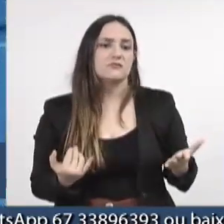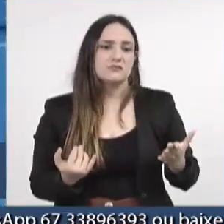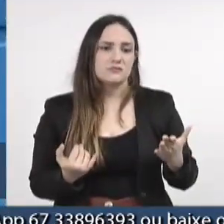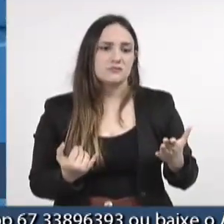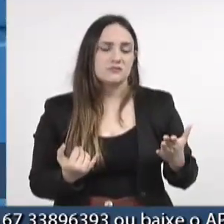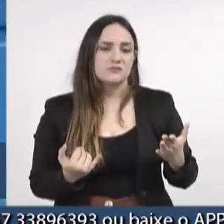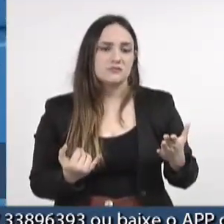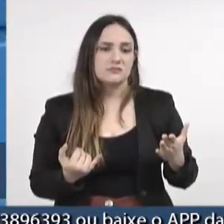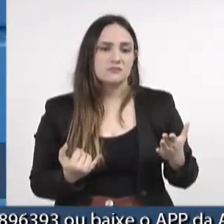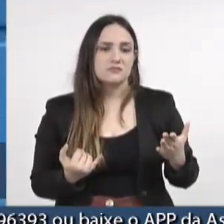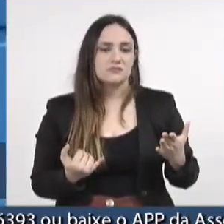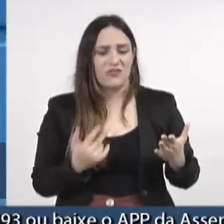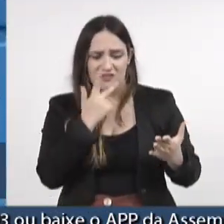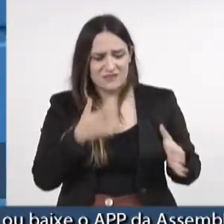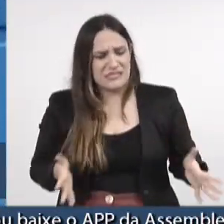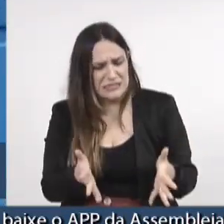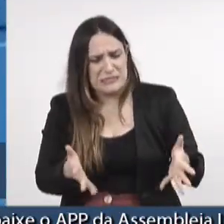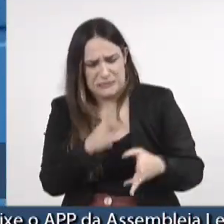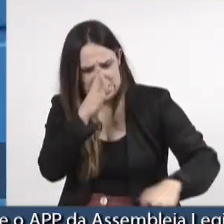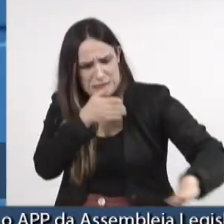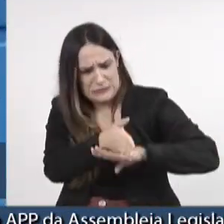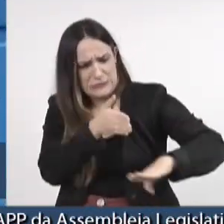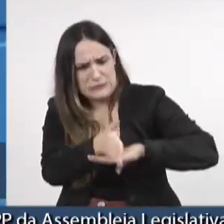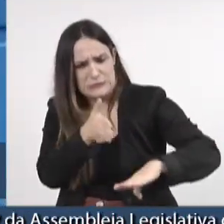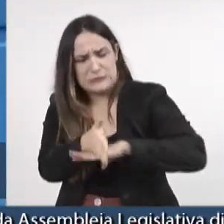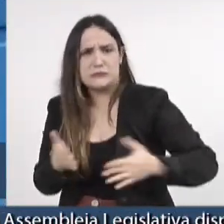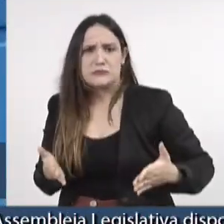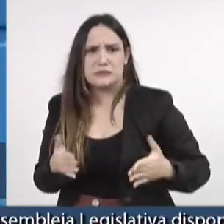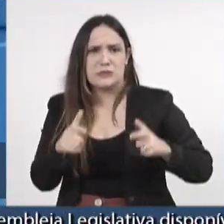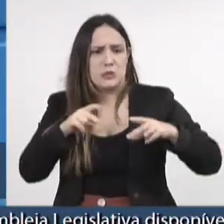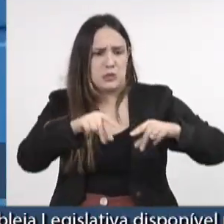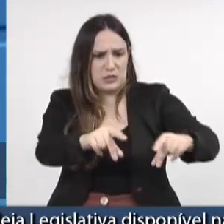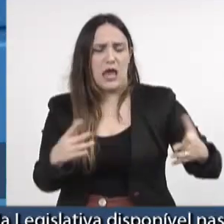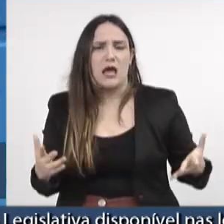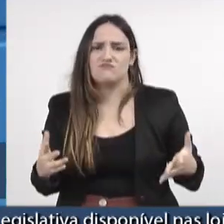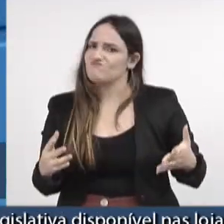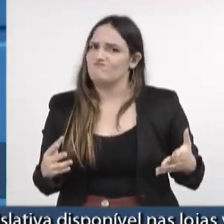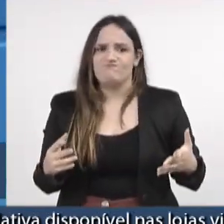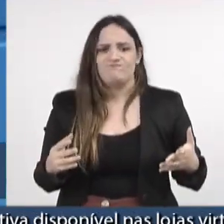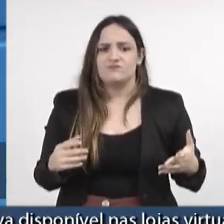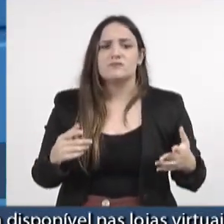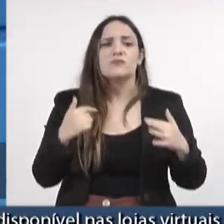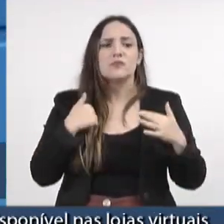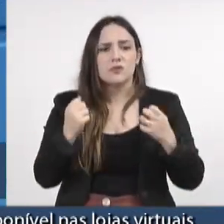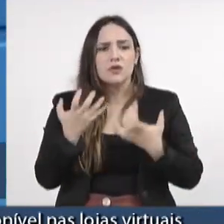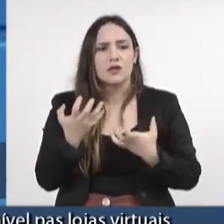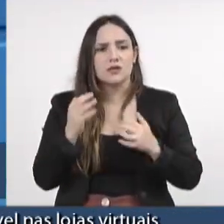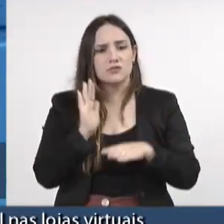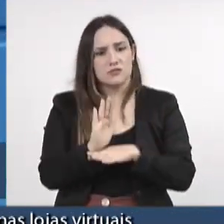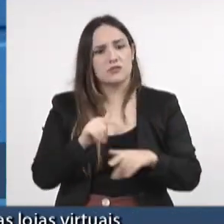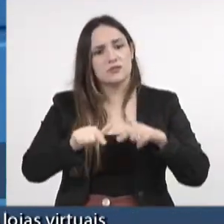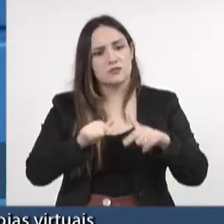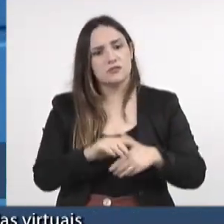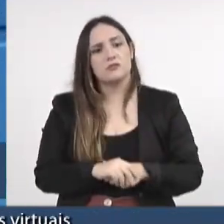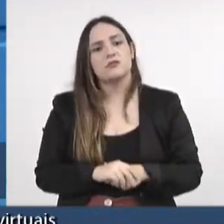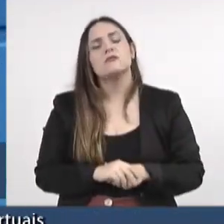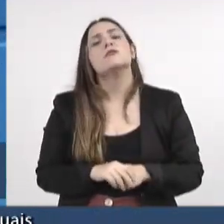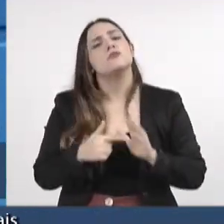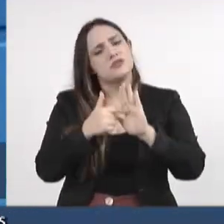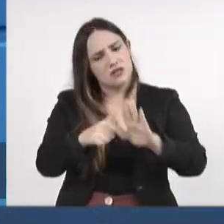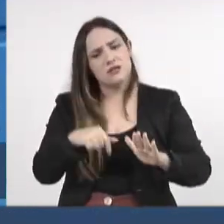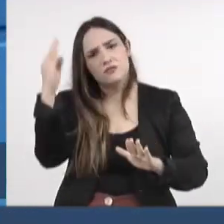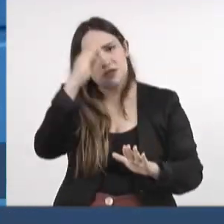primeiramente, pela denúncia corajosa que vem fazendo. Essa questão de invasão de terra no Brasil, ela